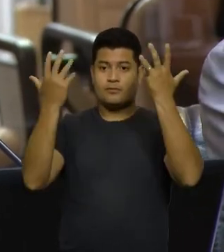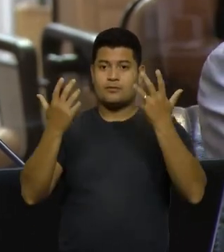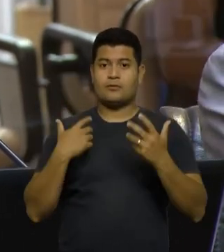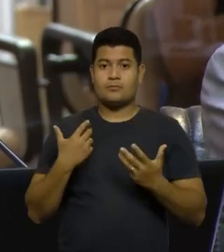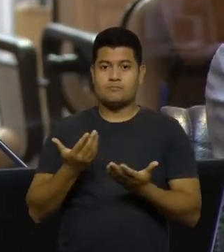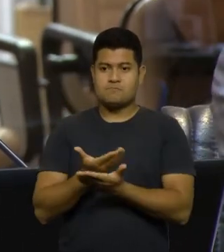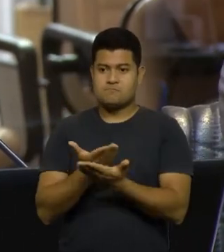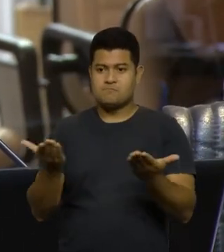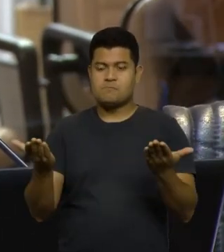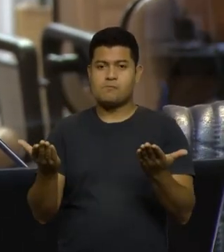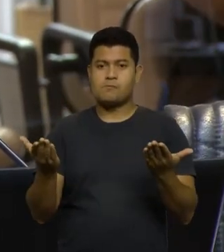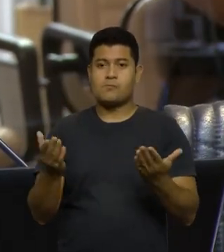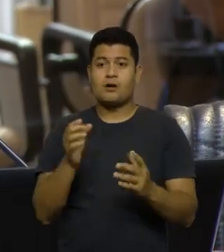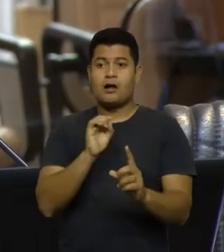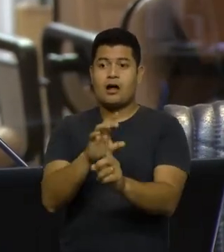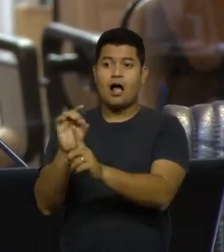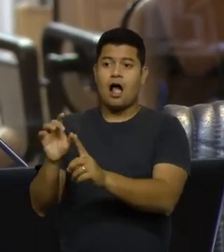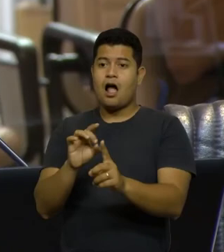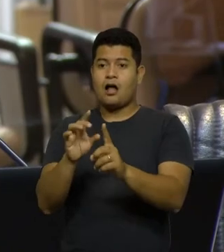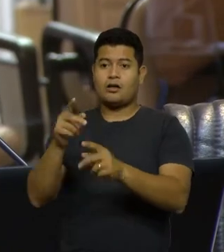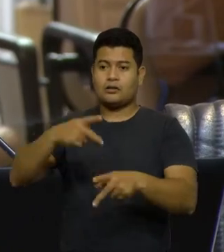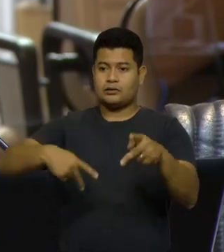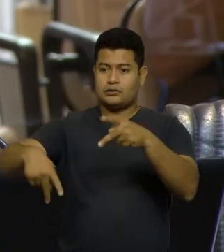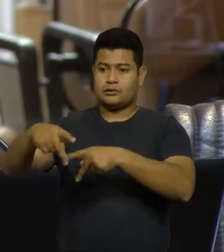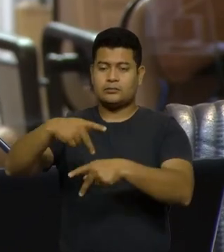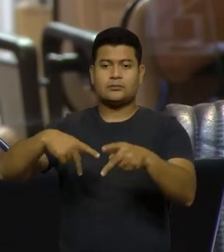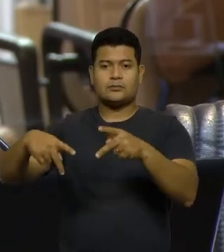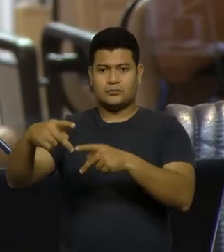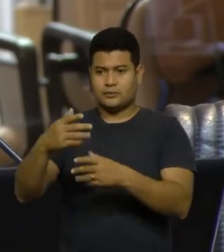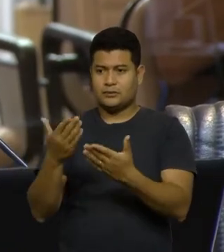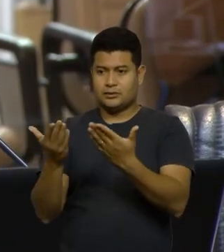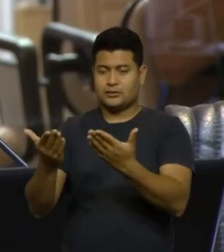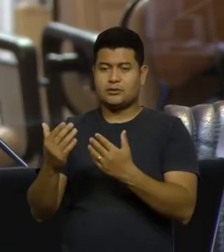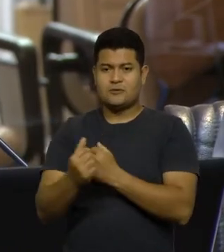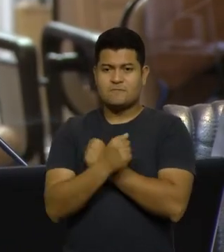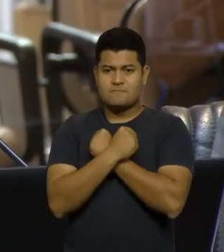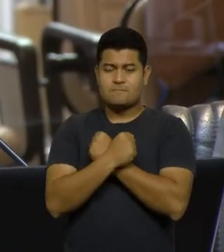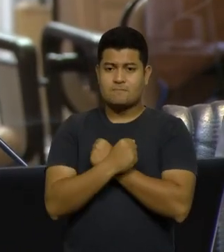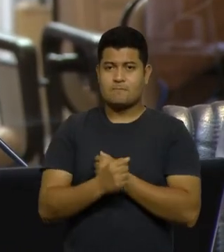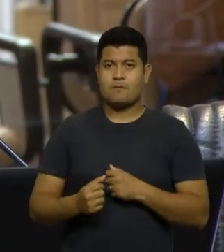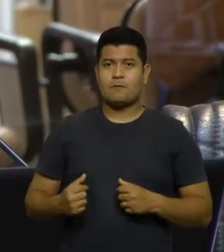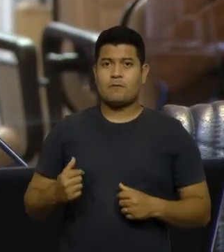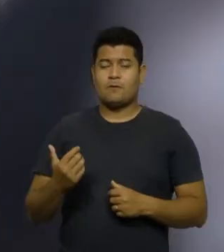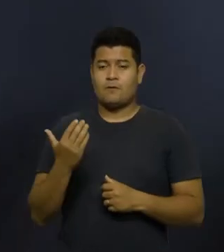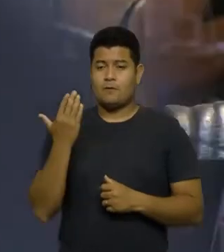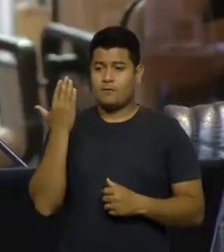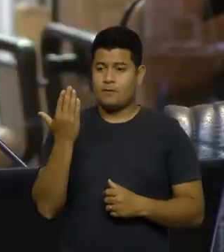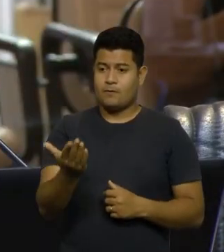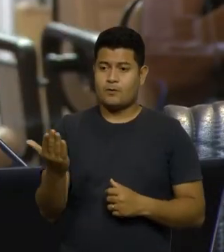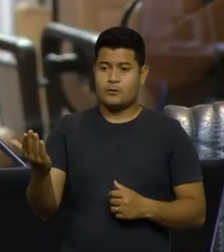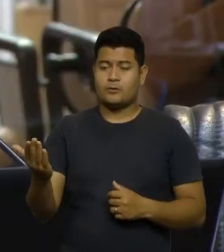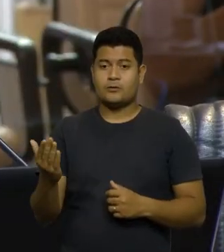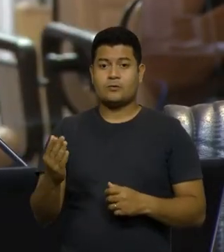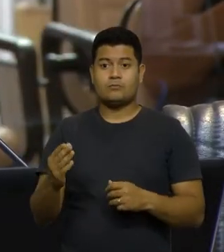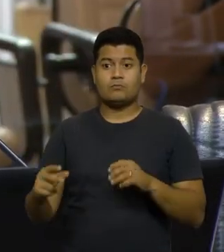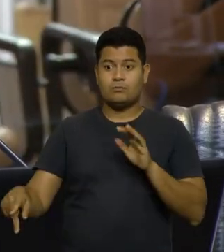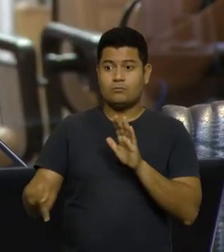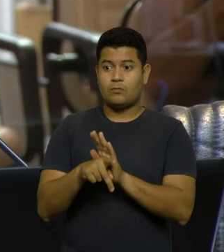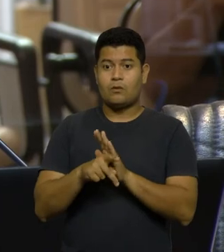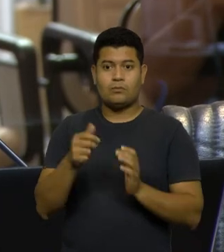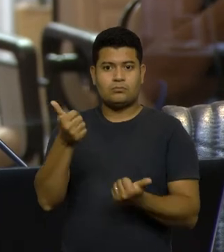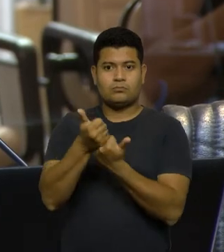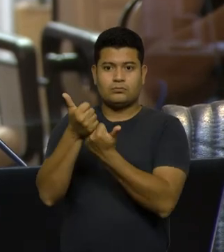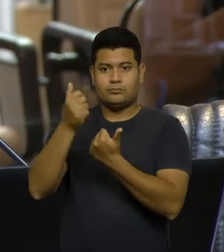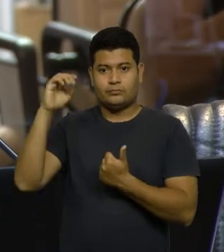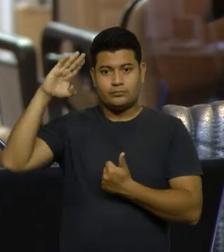para cada cidadão de Otacílio Costa o meu abraço. Tá? Mande lá também o meu fraterno abraço para cada bolsonarista e o povo de direita de